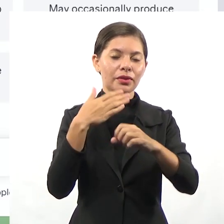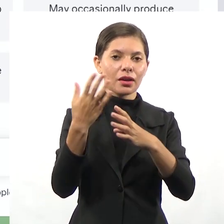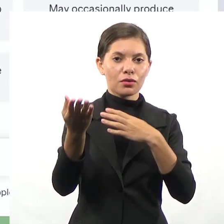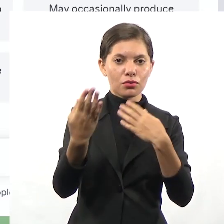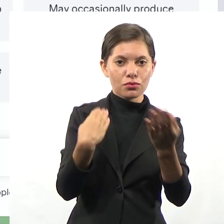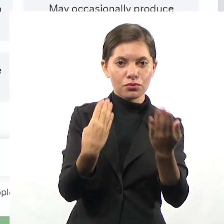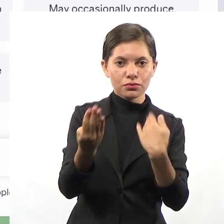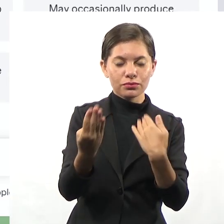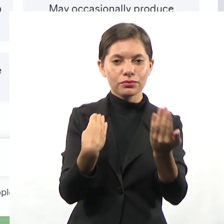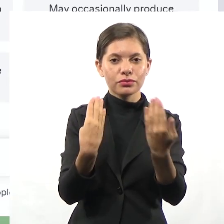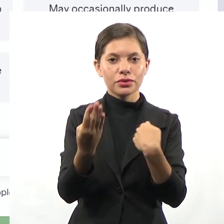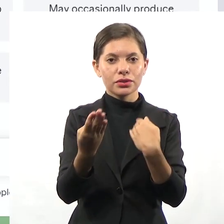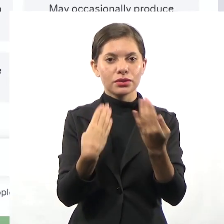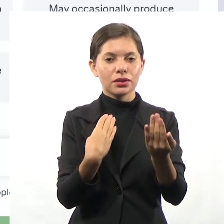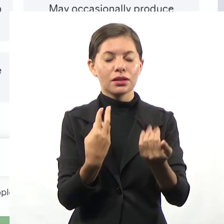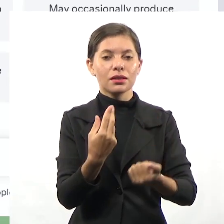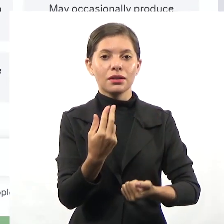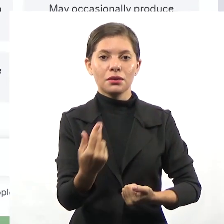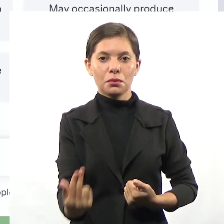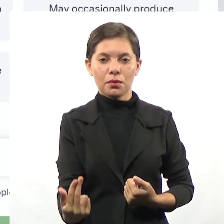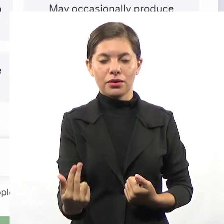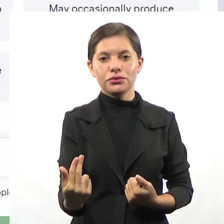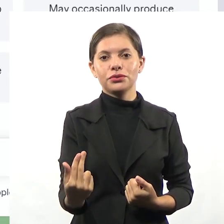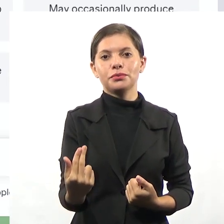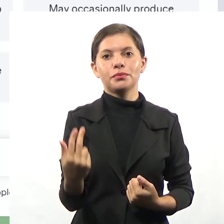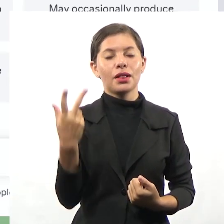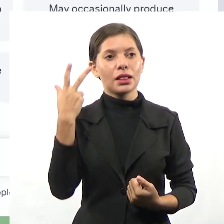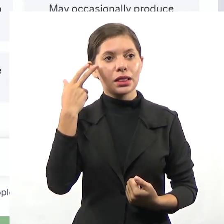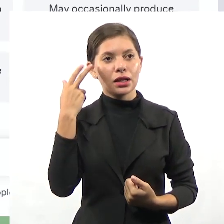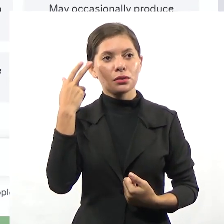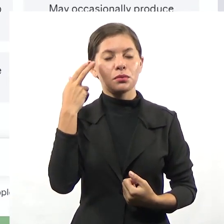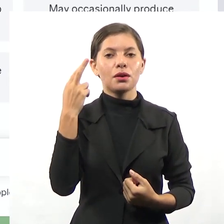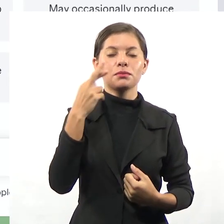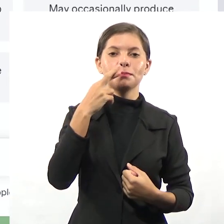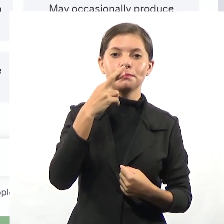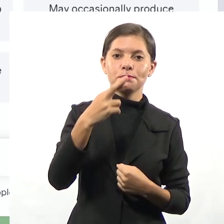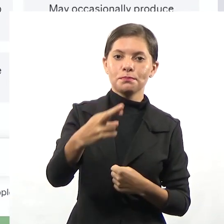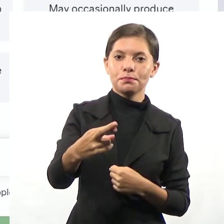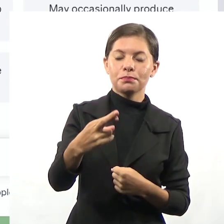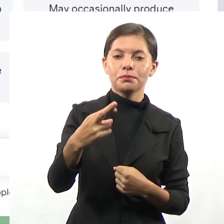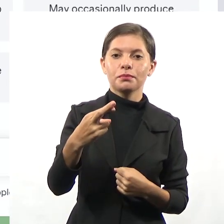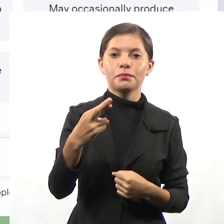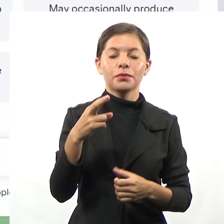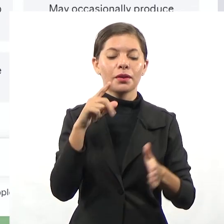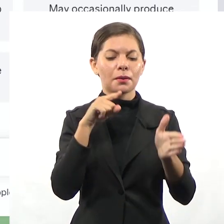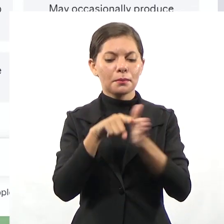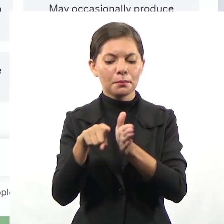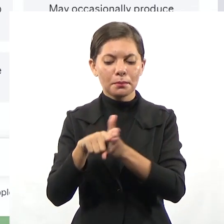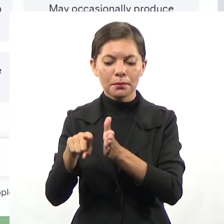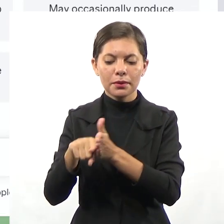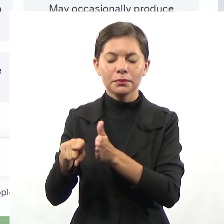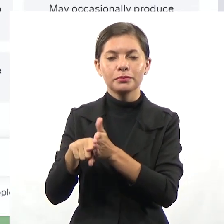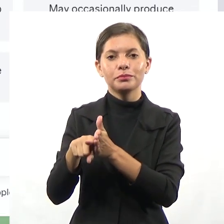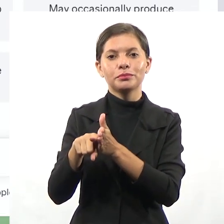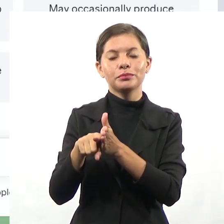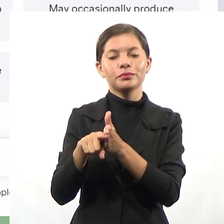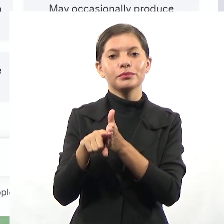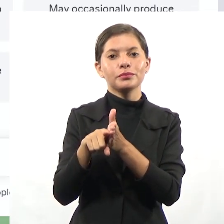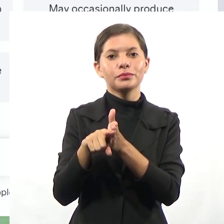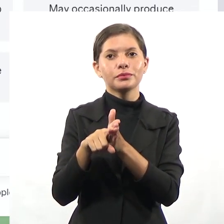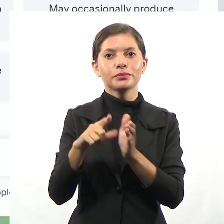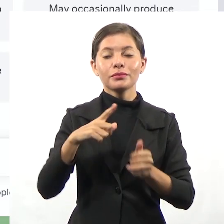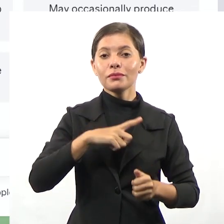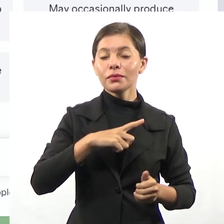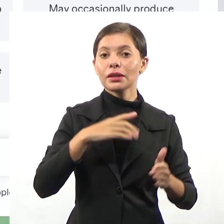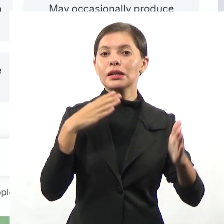natural, respondendo determinadas perguntas ou determinados comandos. Só que ele tem algumas limitações. Ele